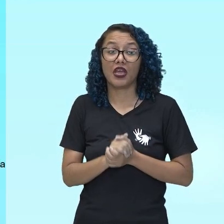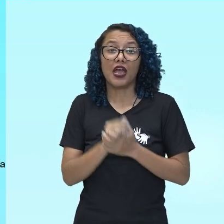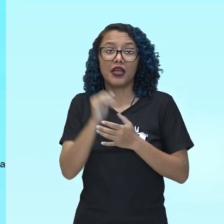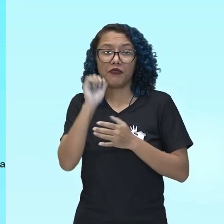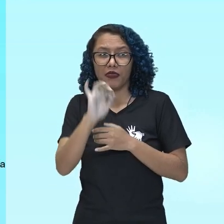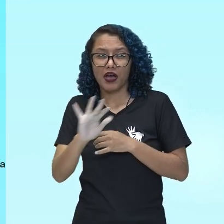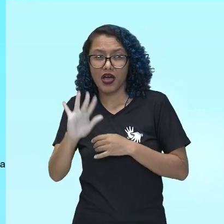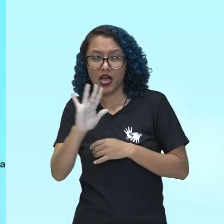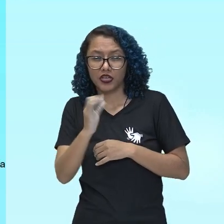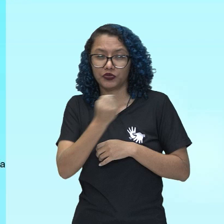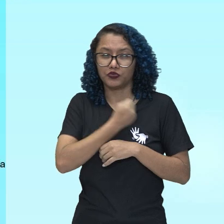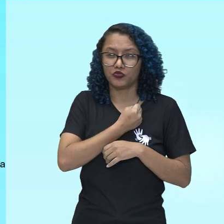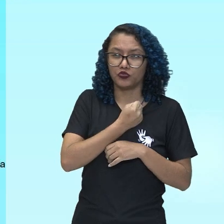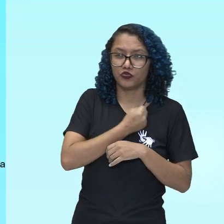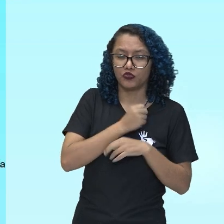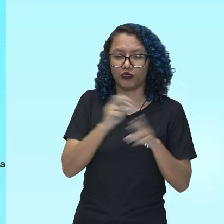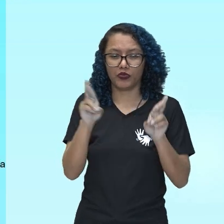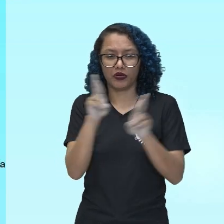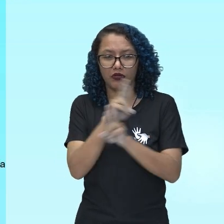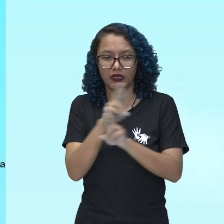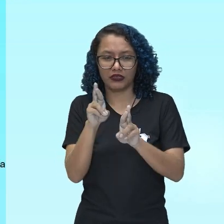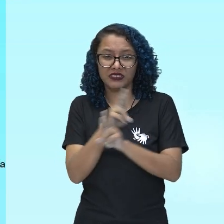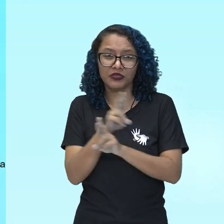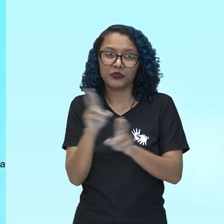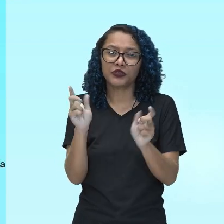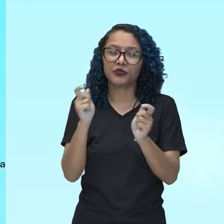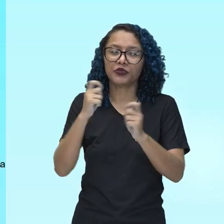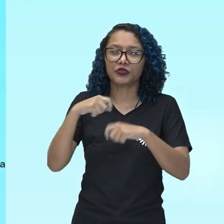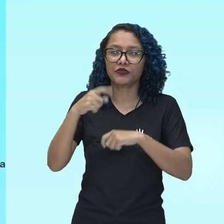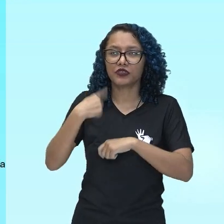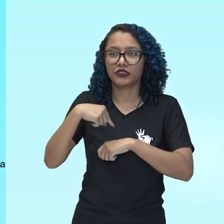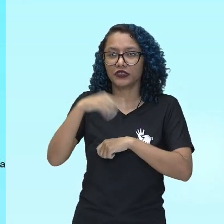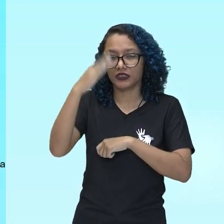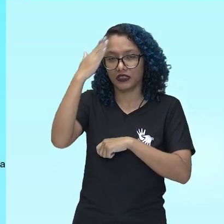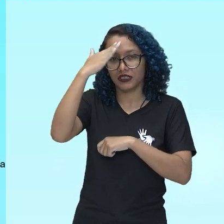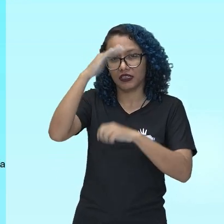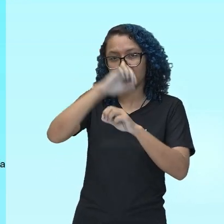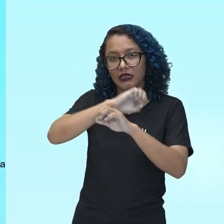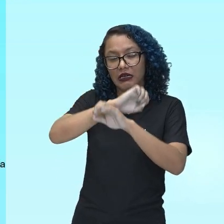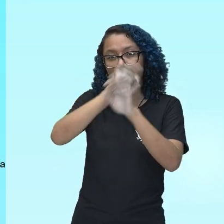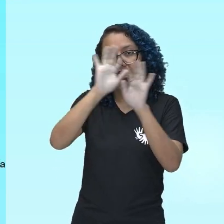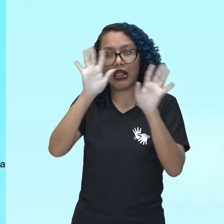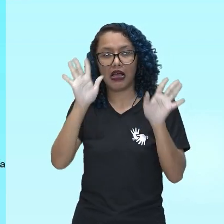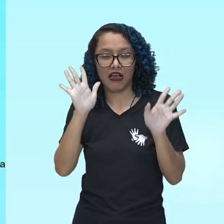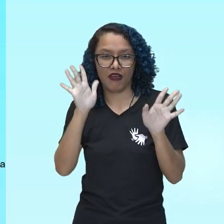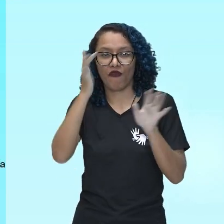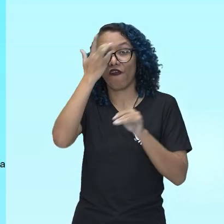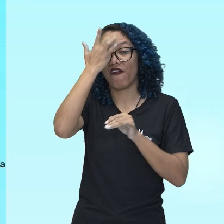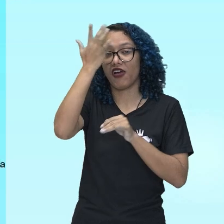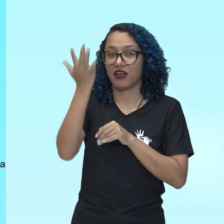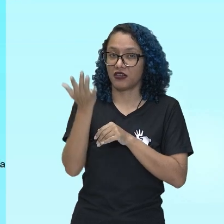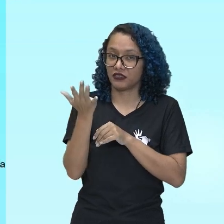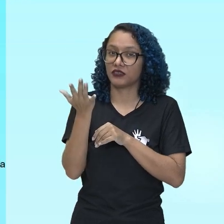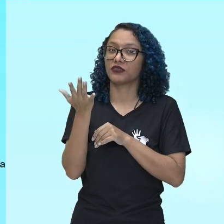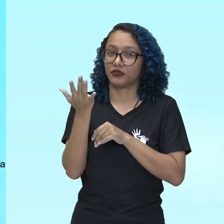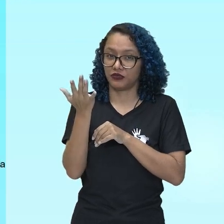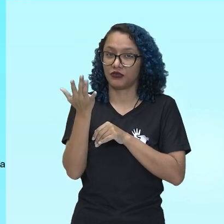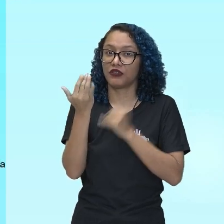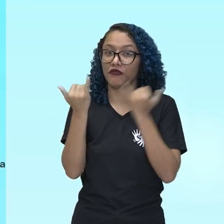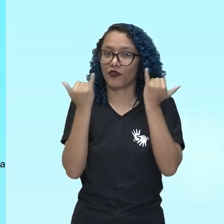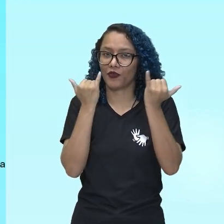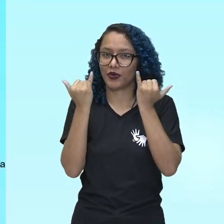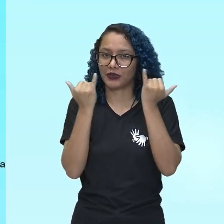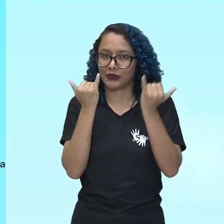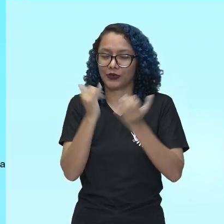números para ficar melhor, para ficar mais compreensível essas informações,